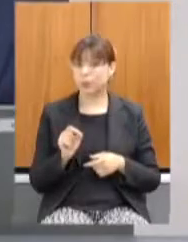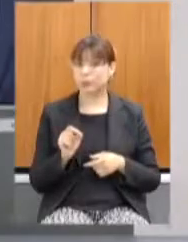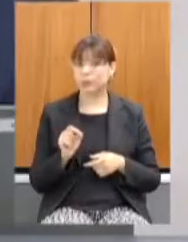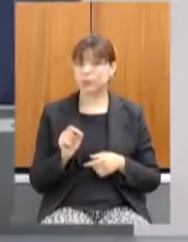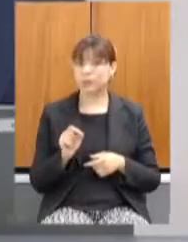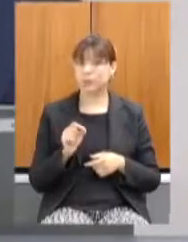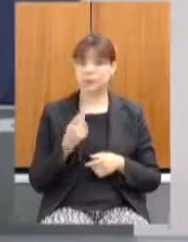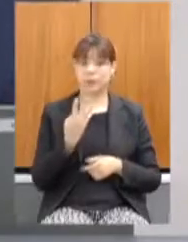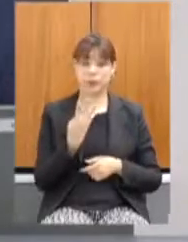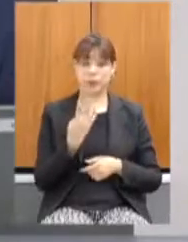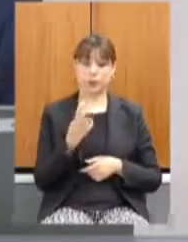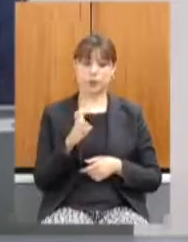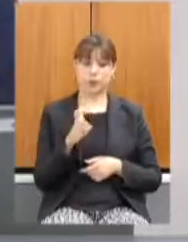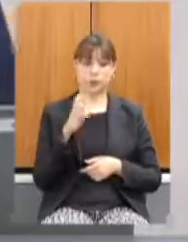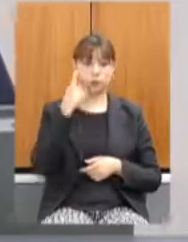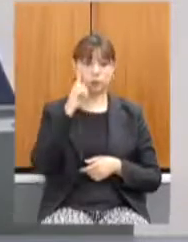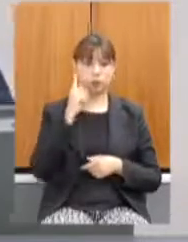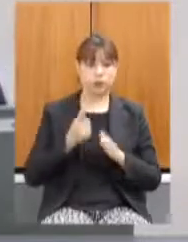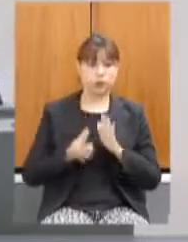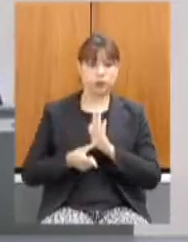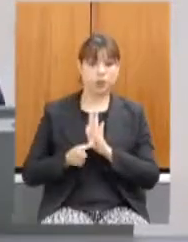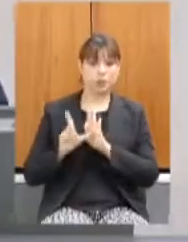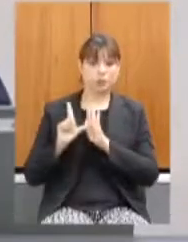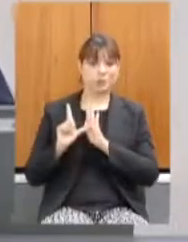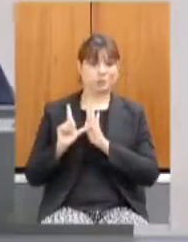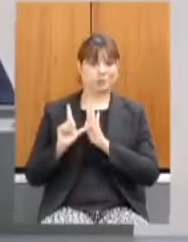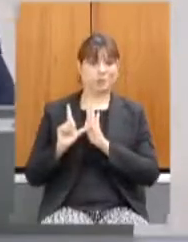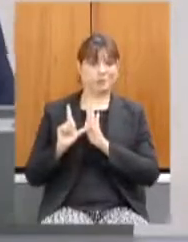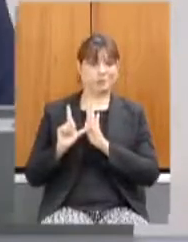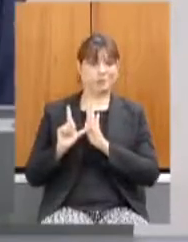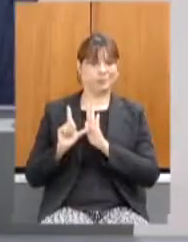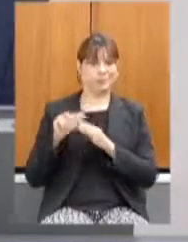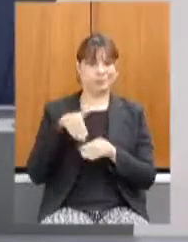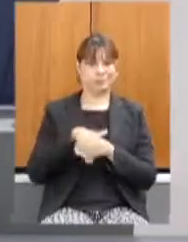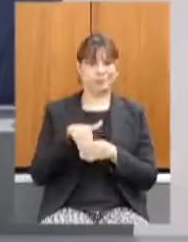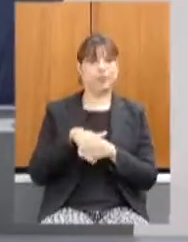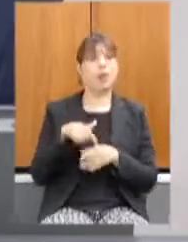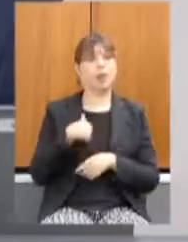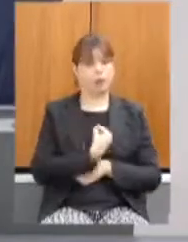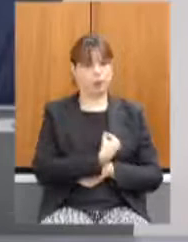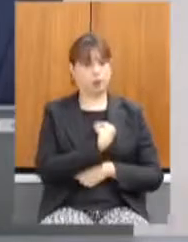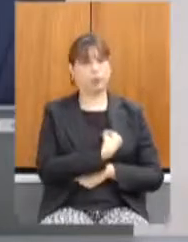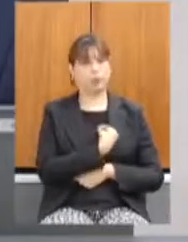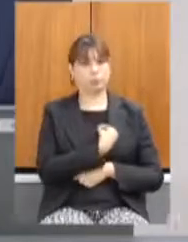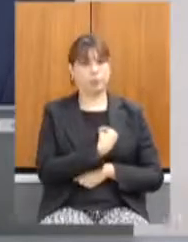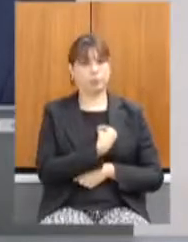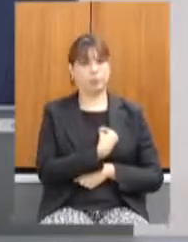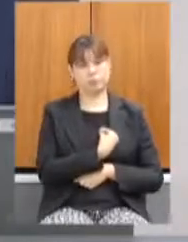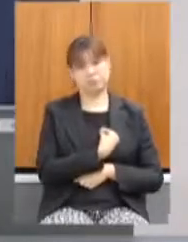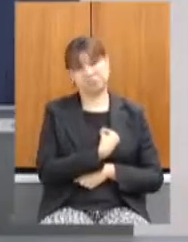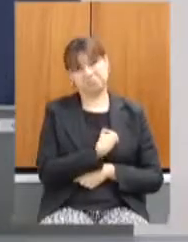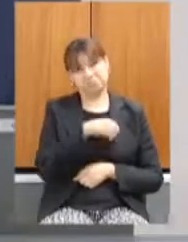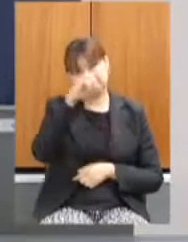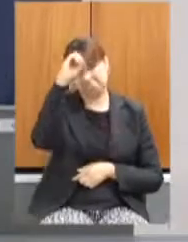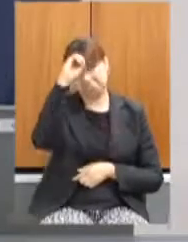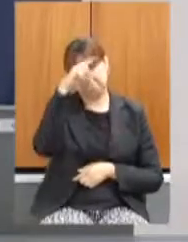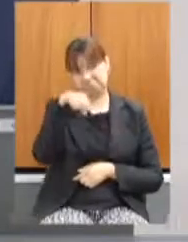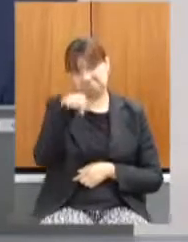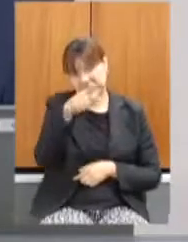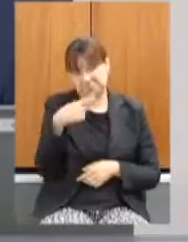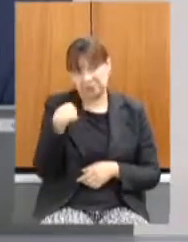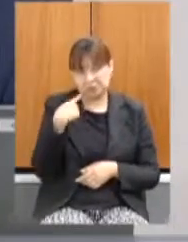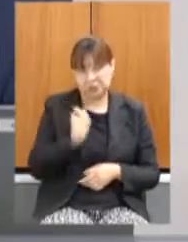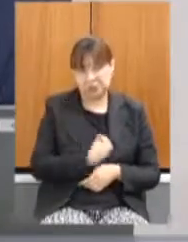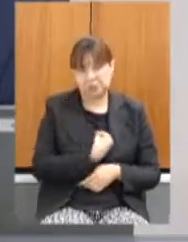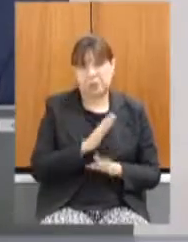45 dias que antecederam as eleições e eu participei não sei se os senhores participaram